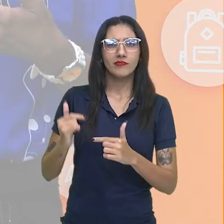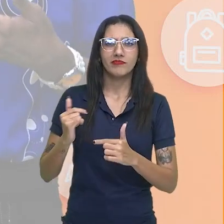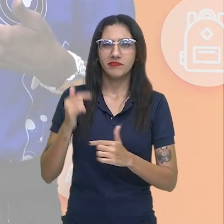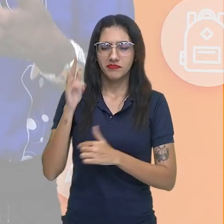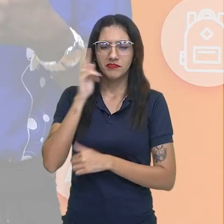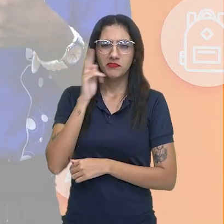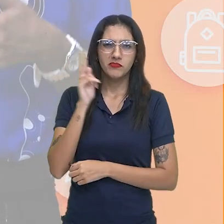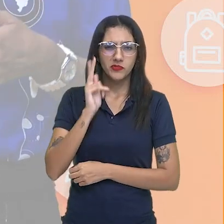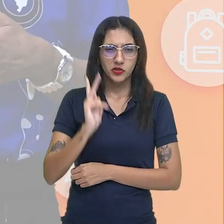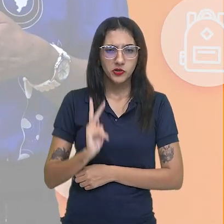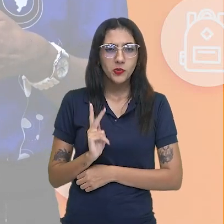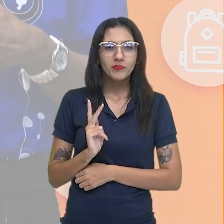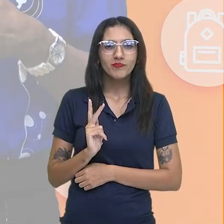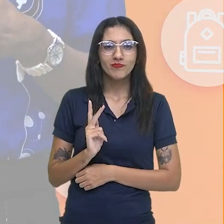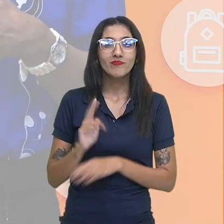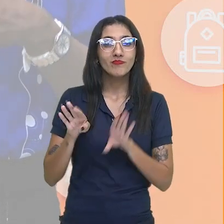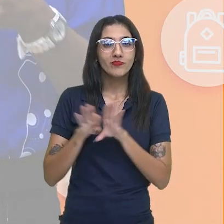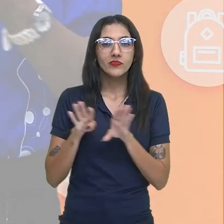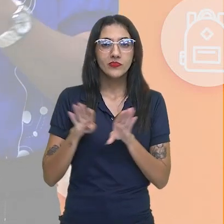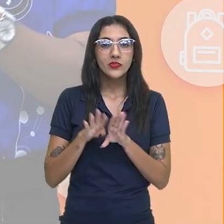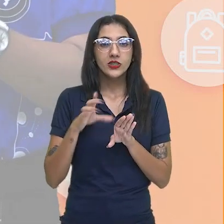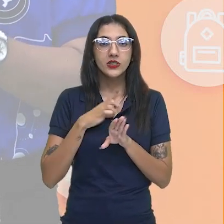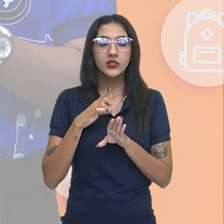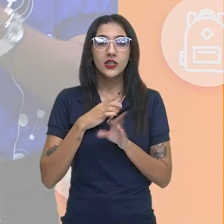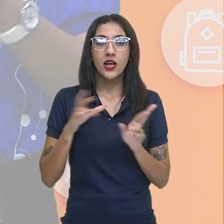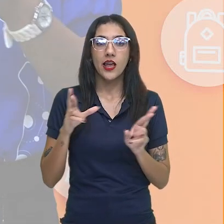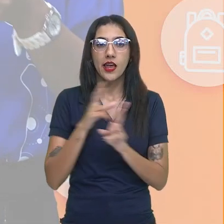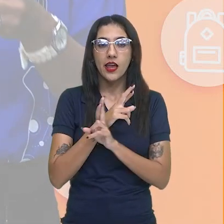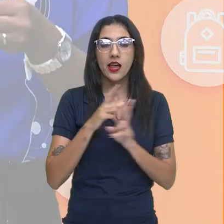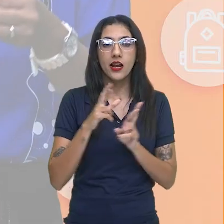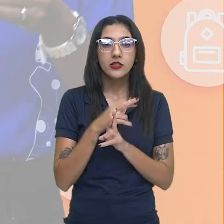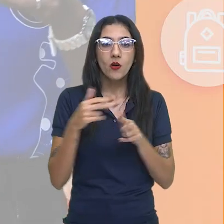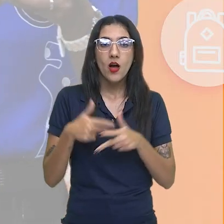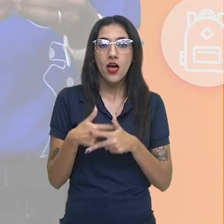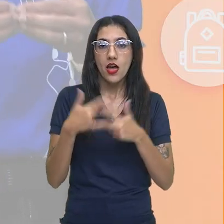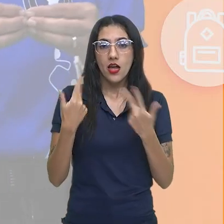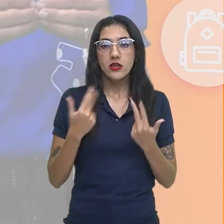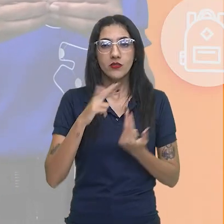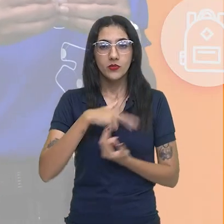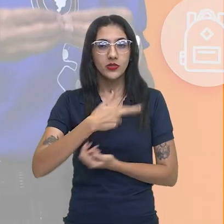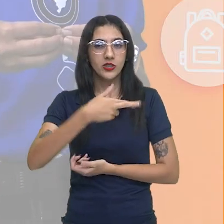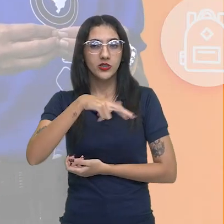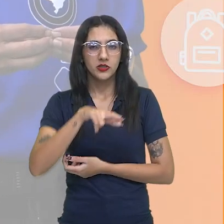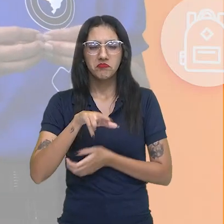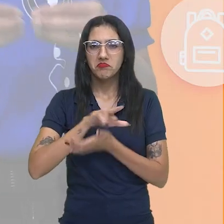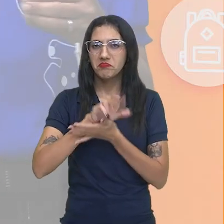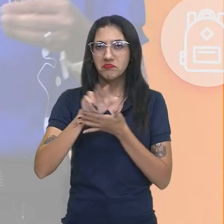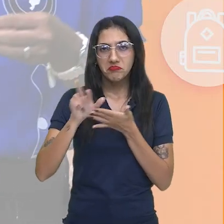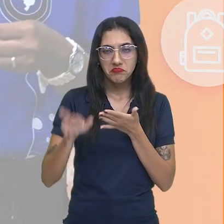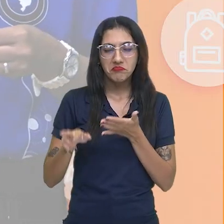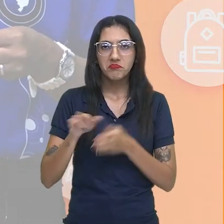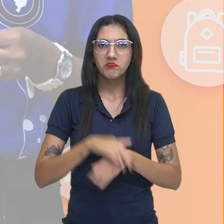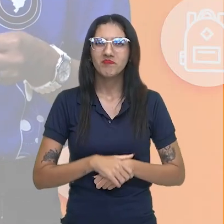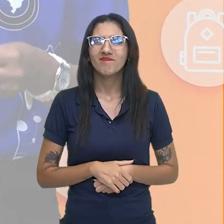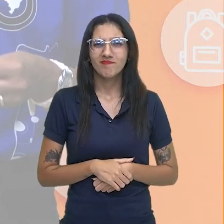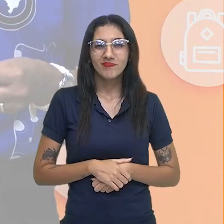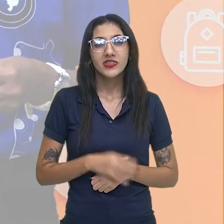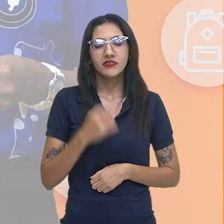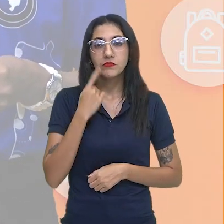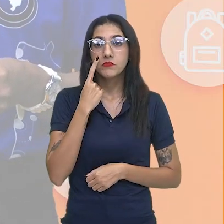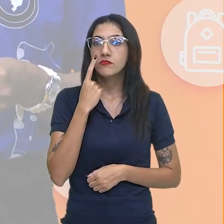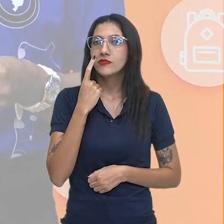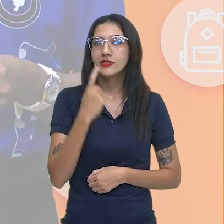história e de encontro entre matrizes étnico-religiosas distintas. Olha que